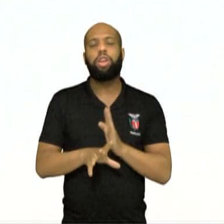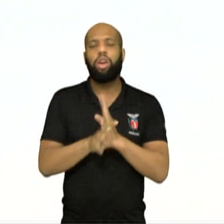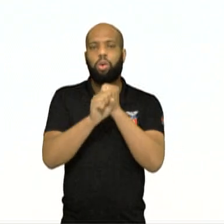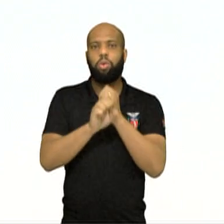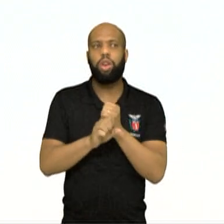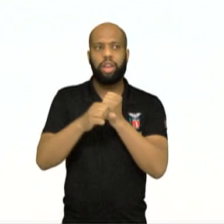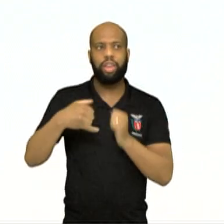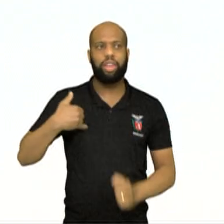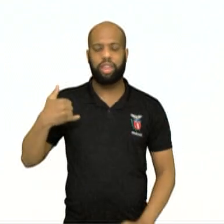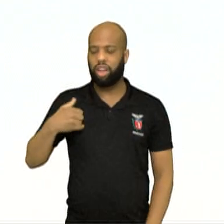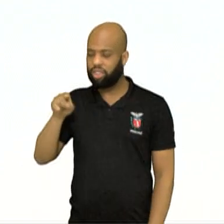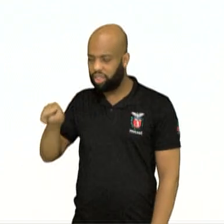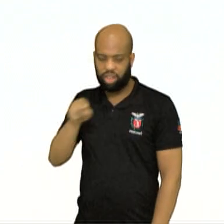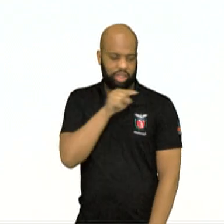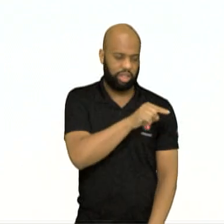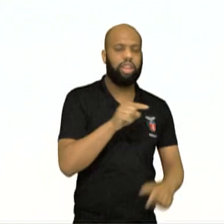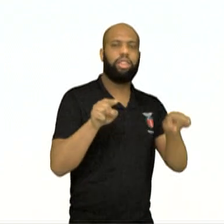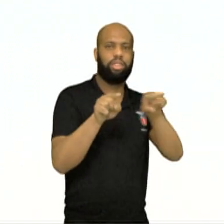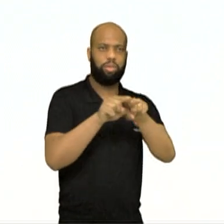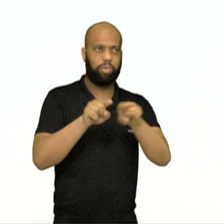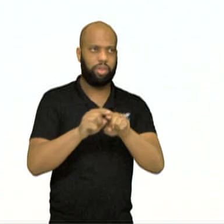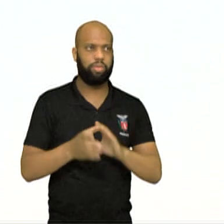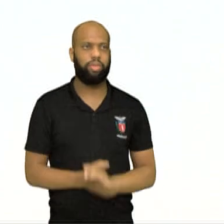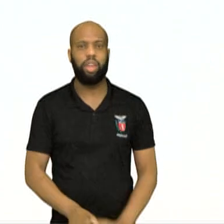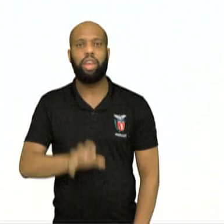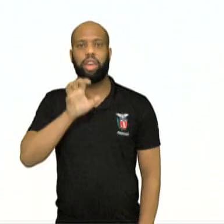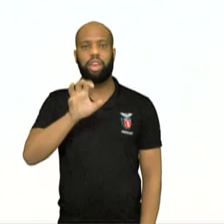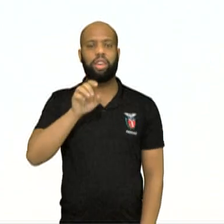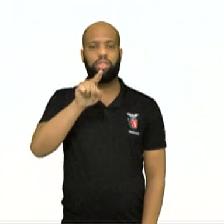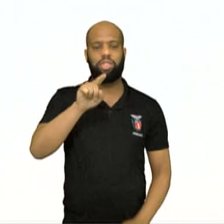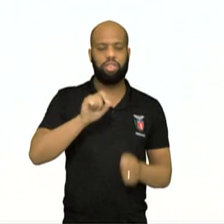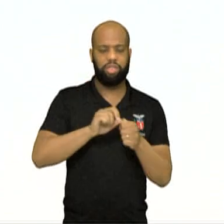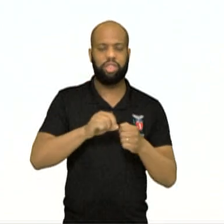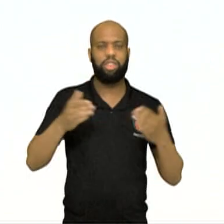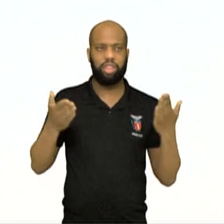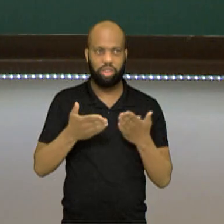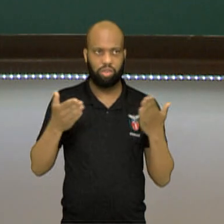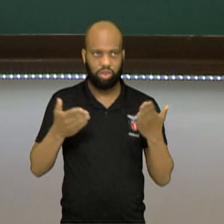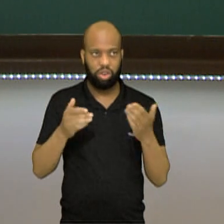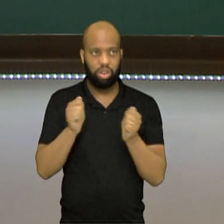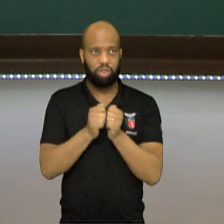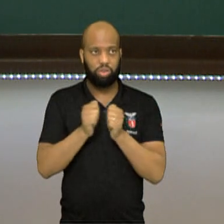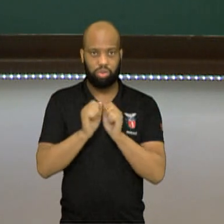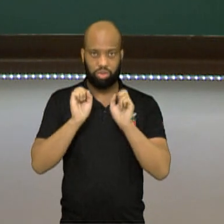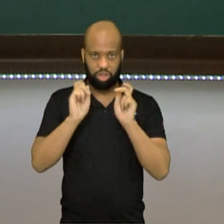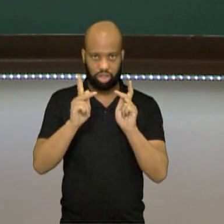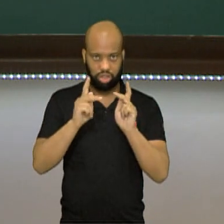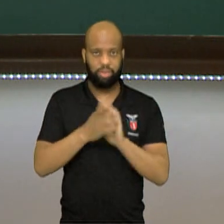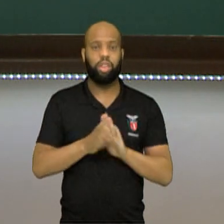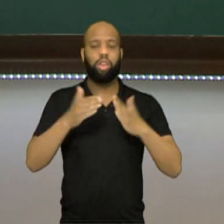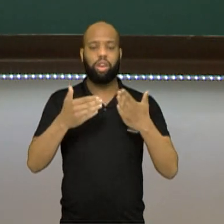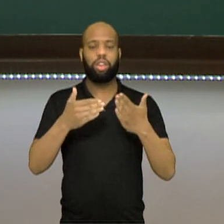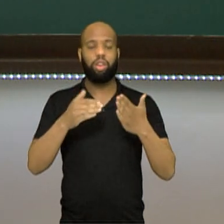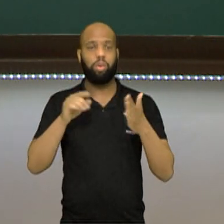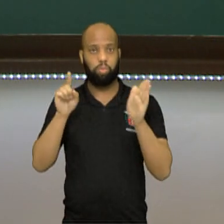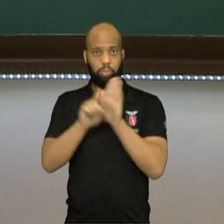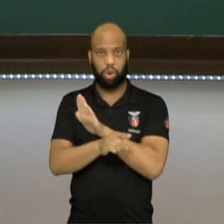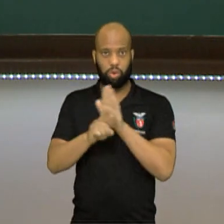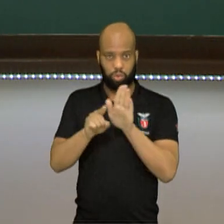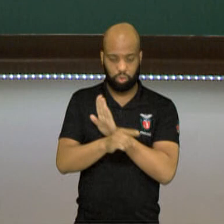calcule a idade de cada uma. Então, é isso que vocês vão fazer. Isso que nós vamos fazer agora juntos, tá? Então, o